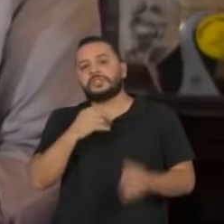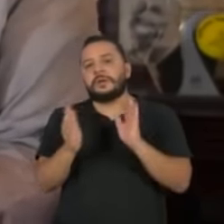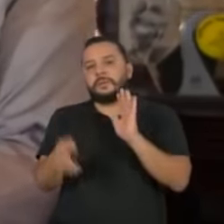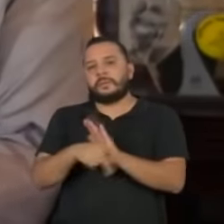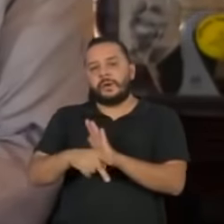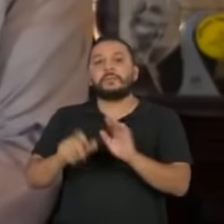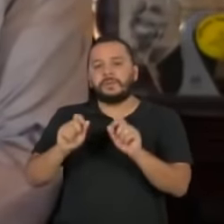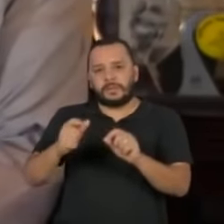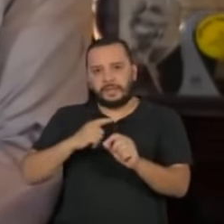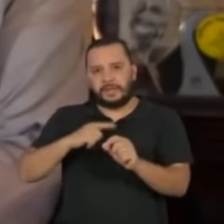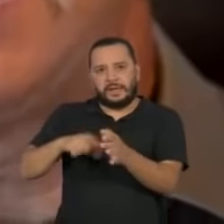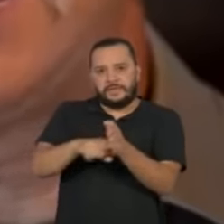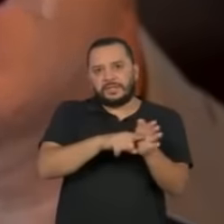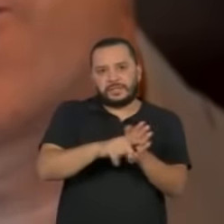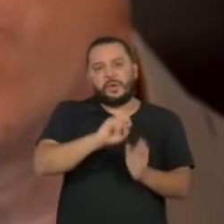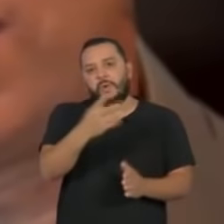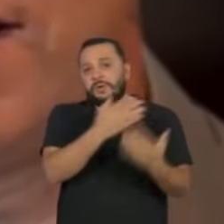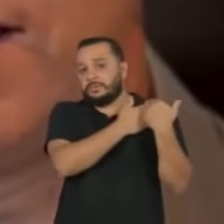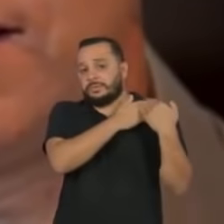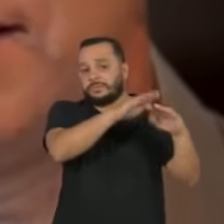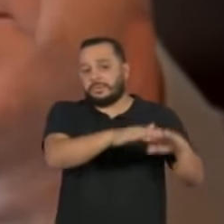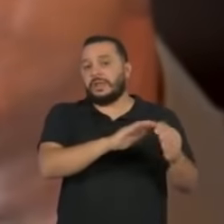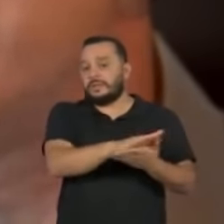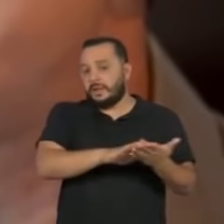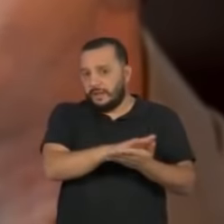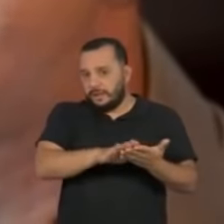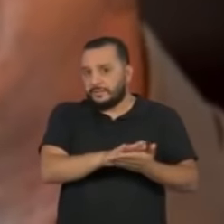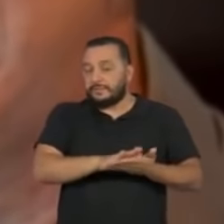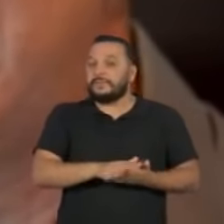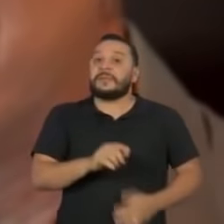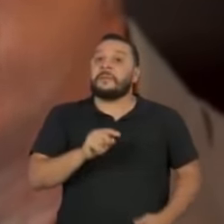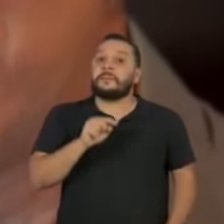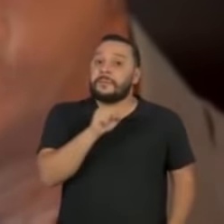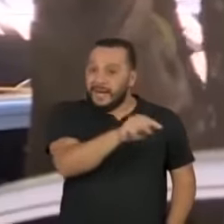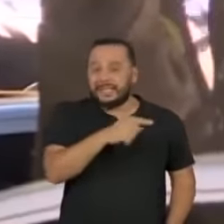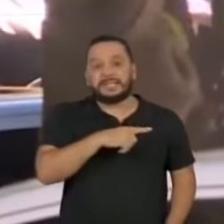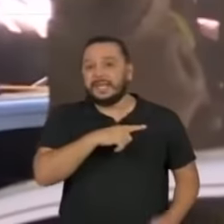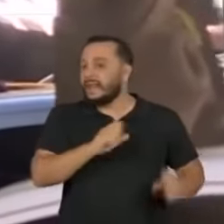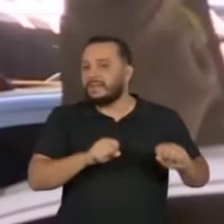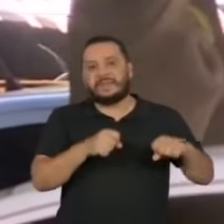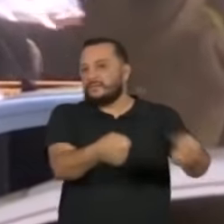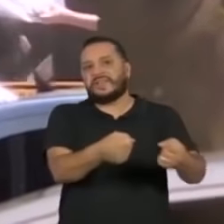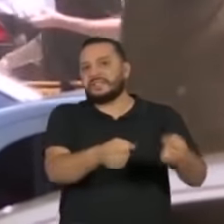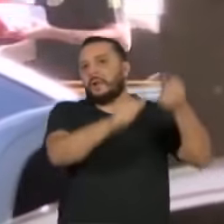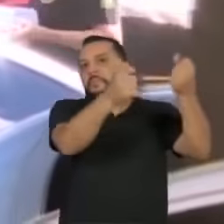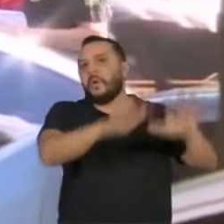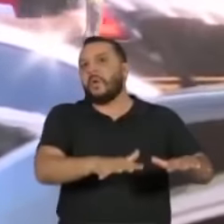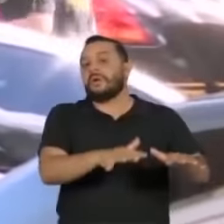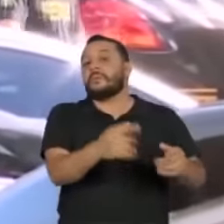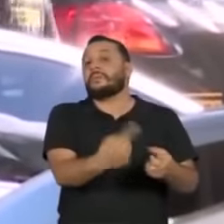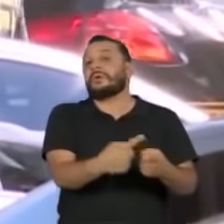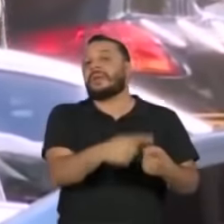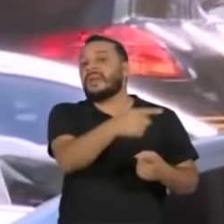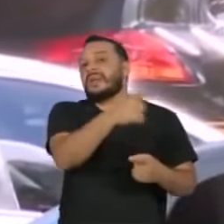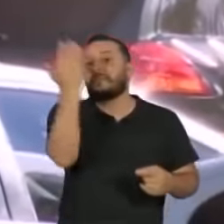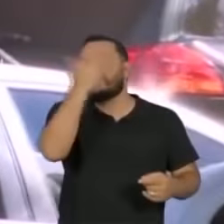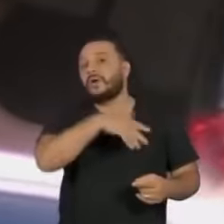ou responsabilizado, e que um diálogo desmonta a defesa de Greenwald, porque provaria que ele